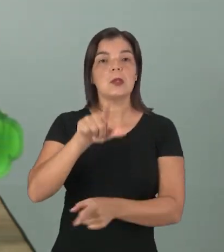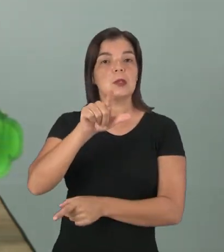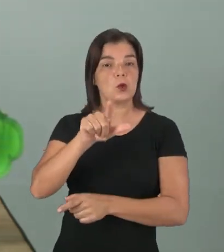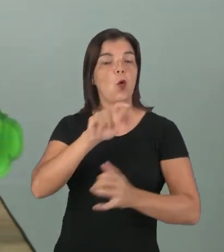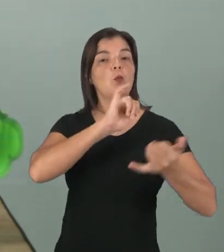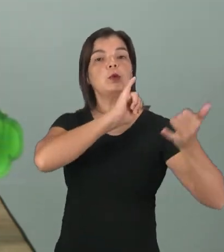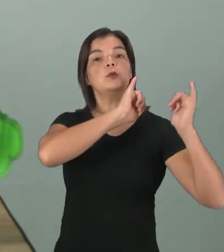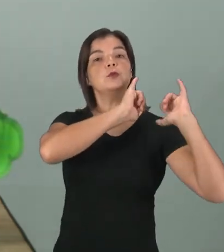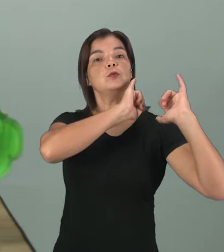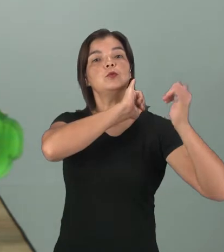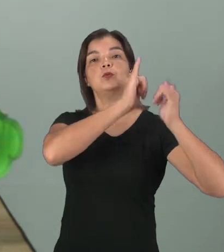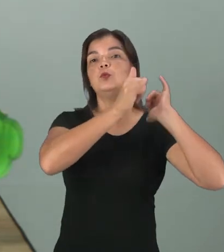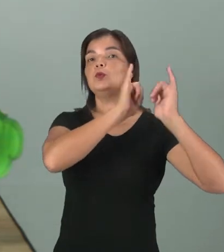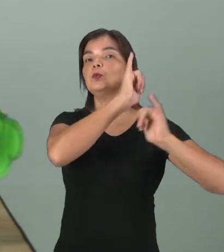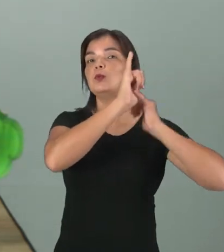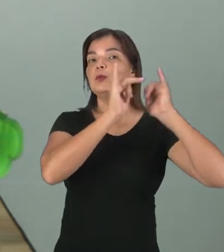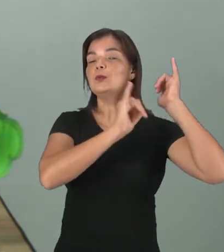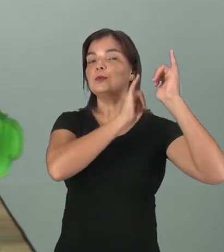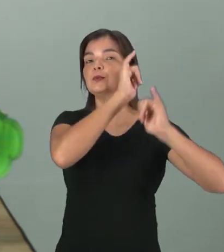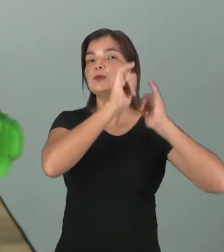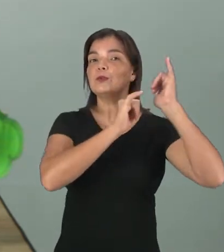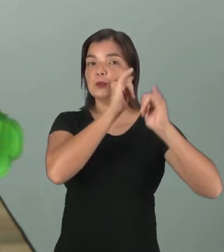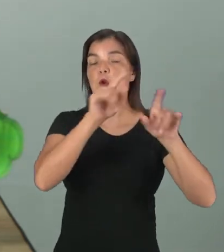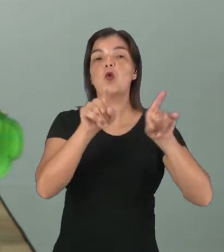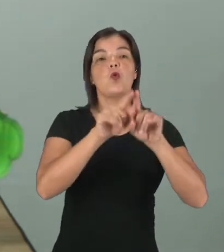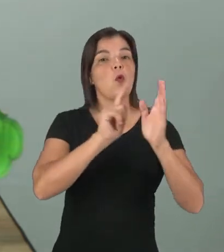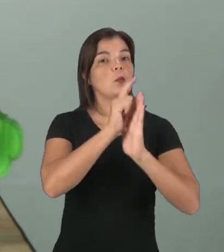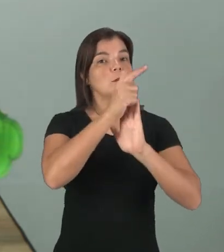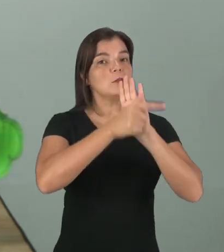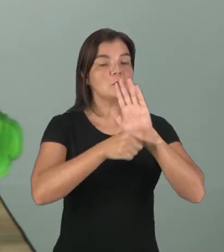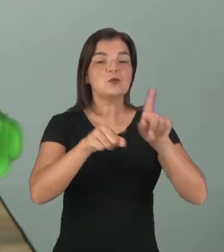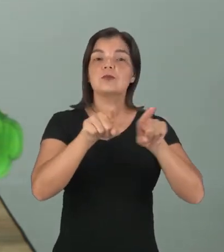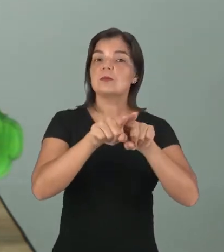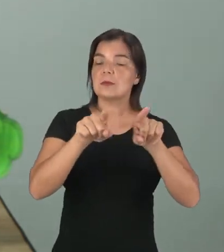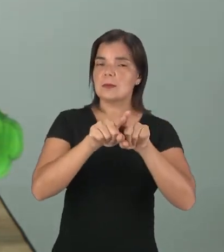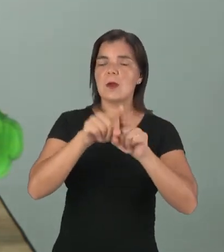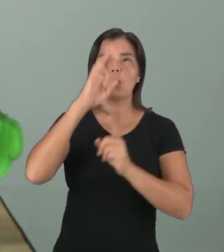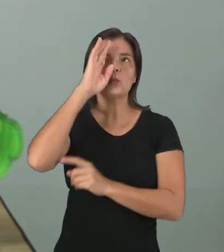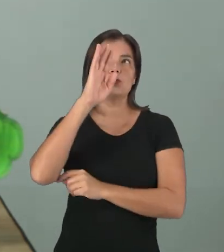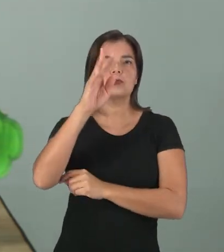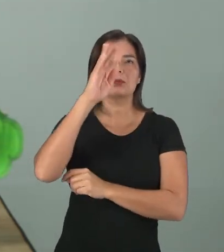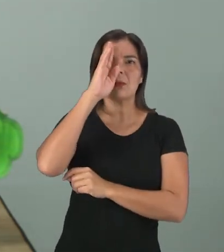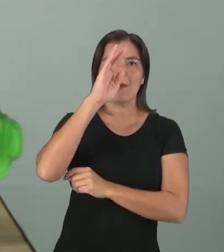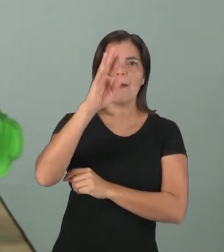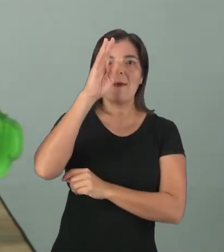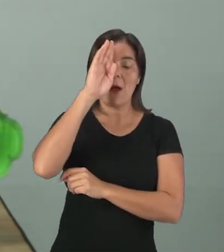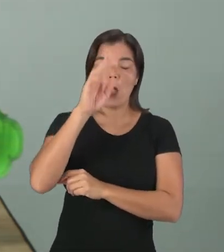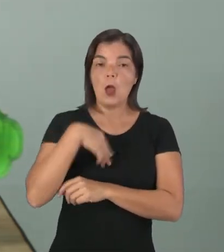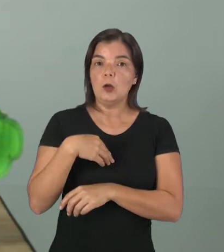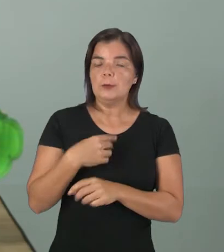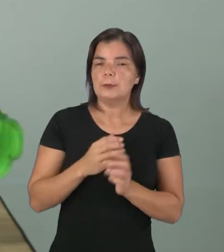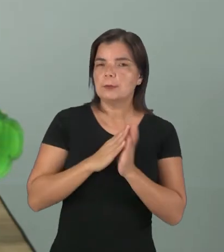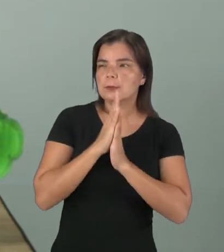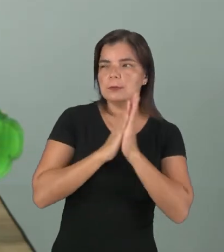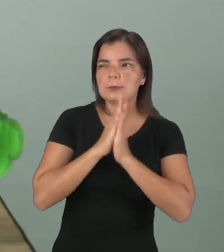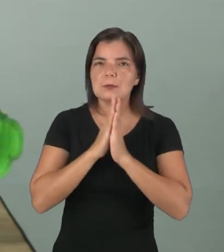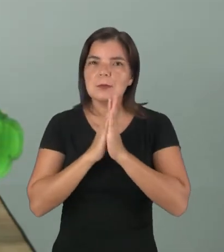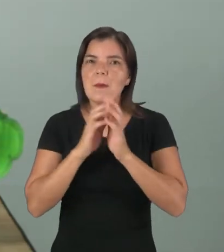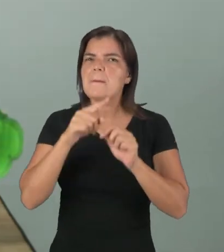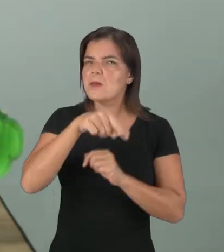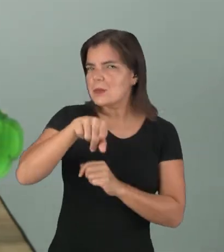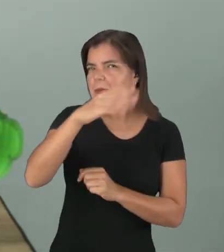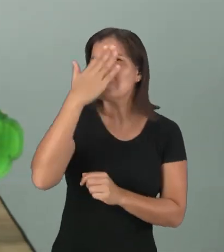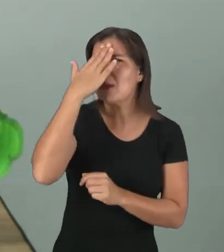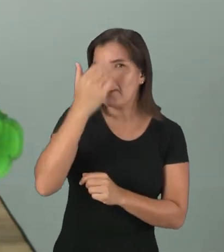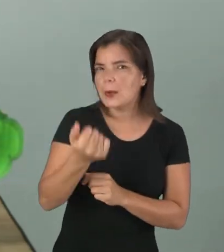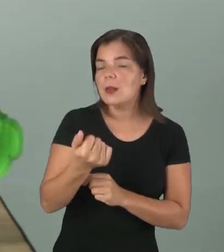lendas. A nossa aula de hoje é para estudar sobre esse gênero que nos traz fantasia, que nos traz mistérios. E você